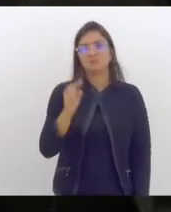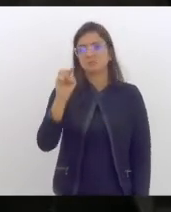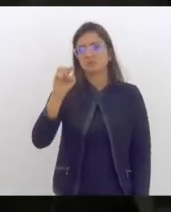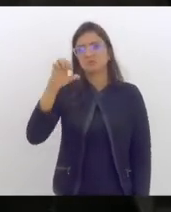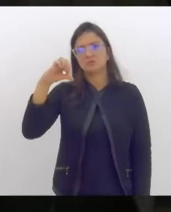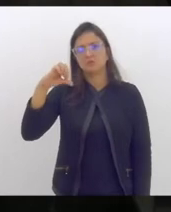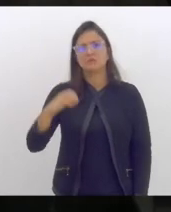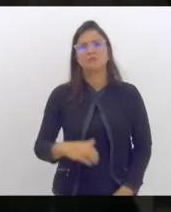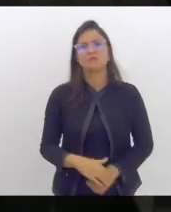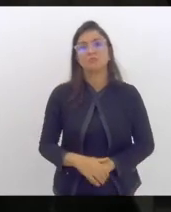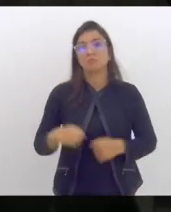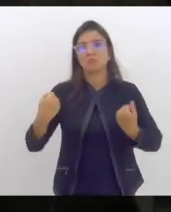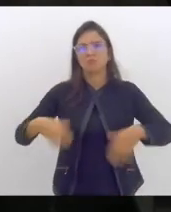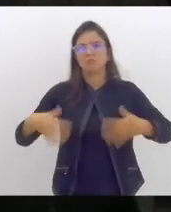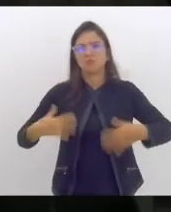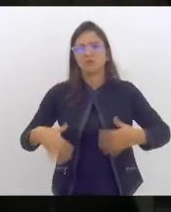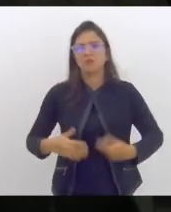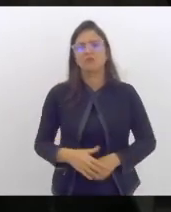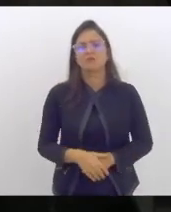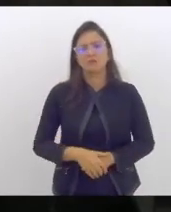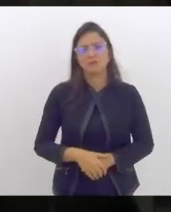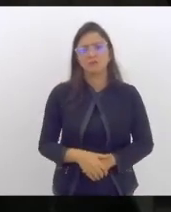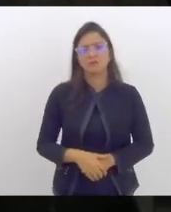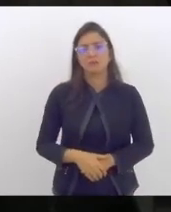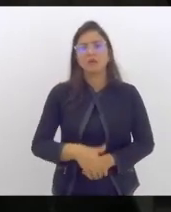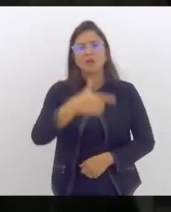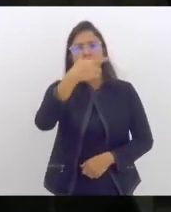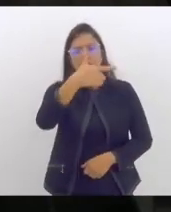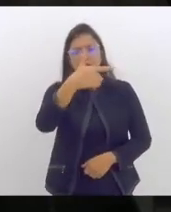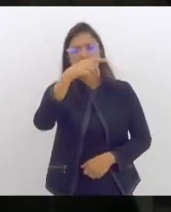338,9 milhões, dos quais